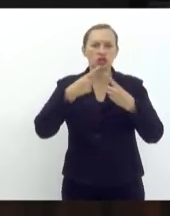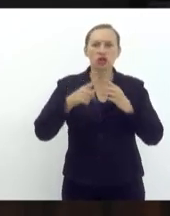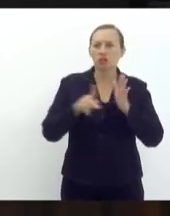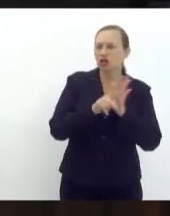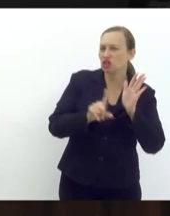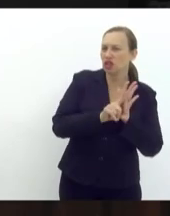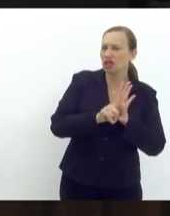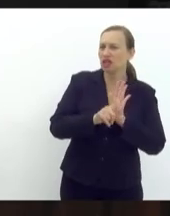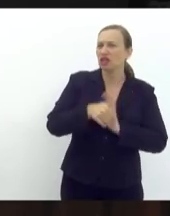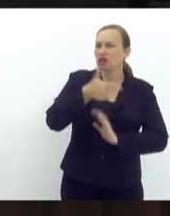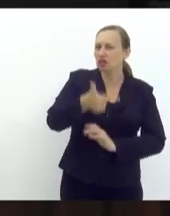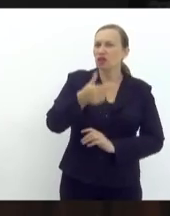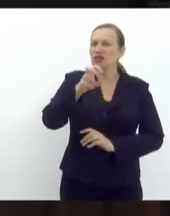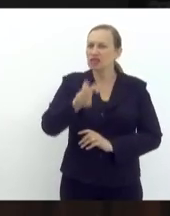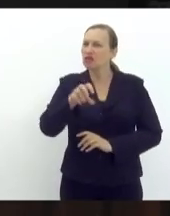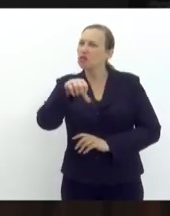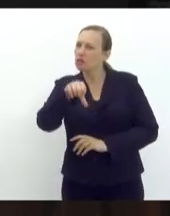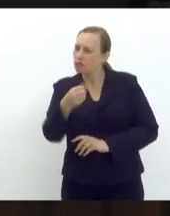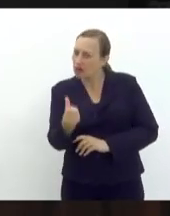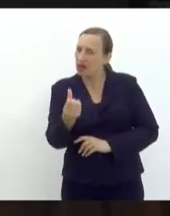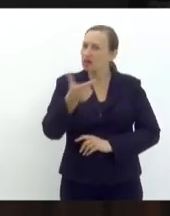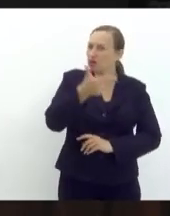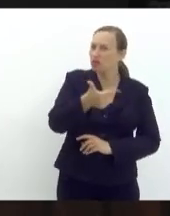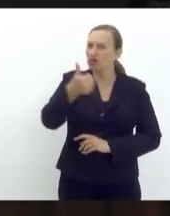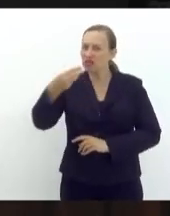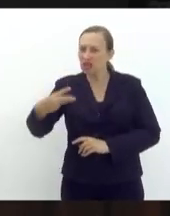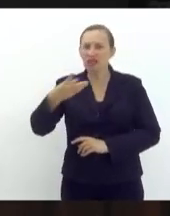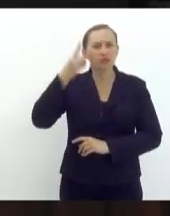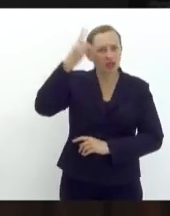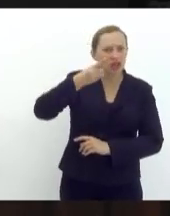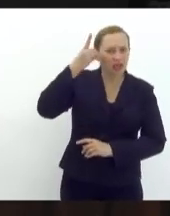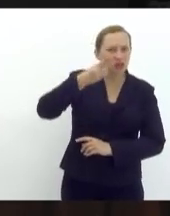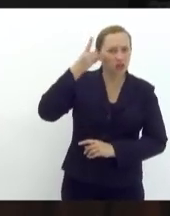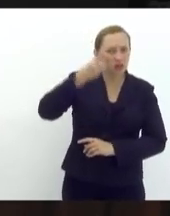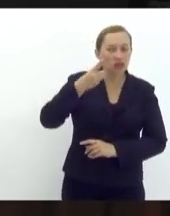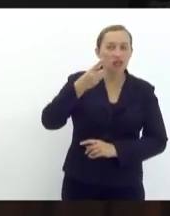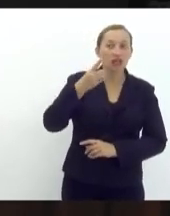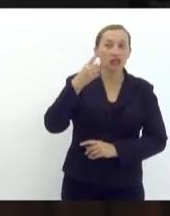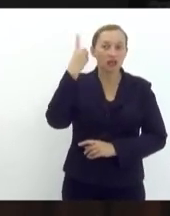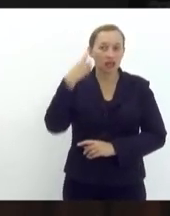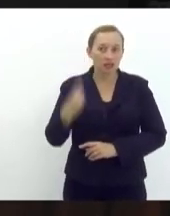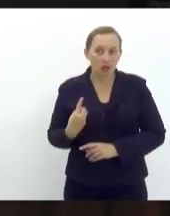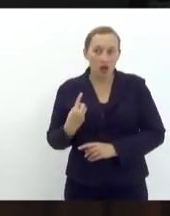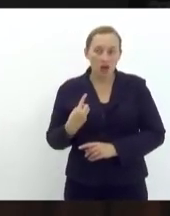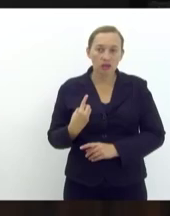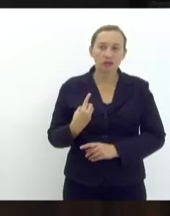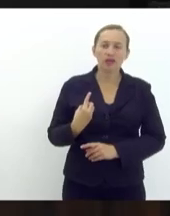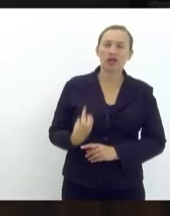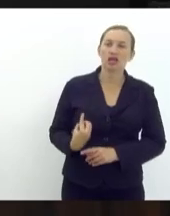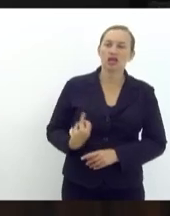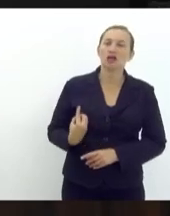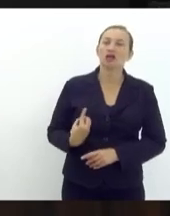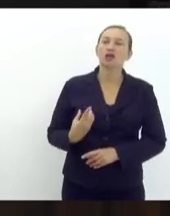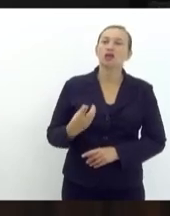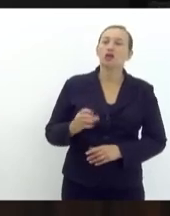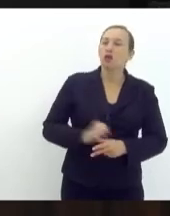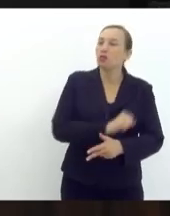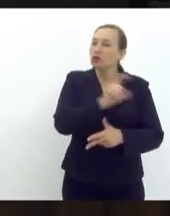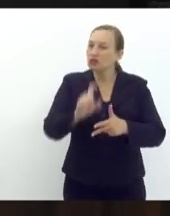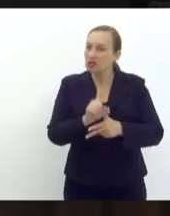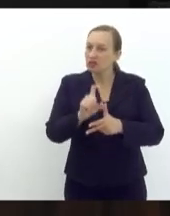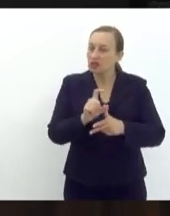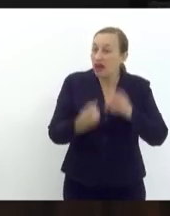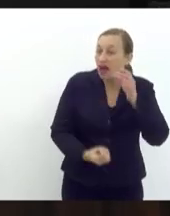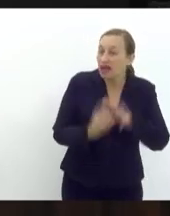projeto Lei número 256 de 2023 eu tô deputada que autoriza o poder executivo a